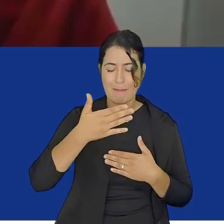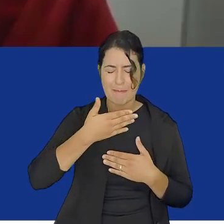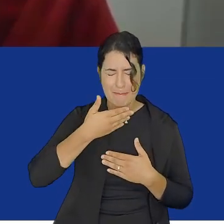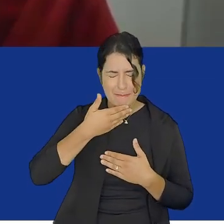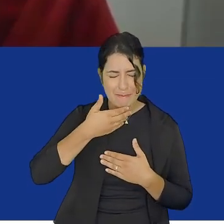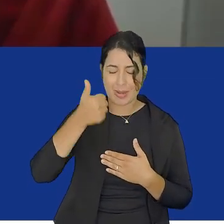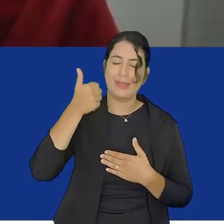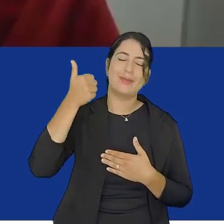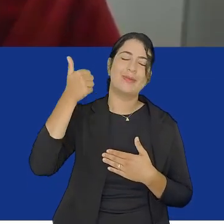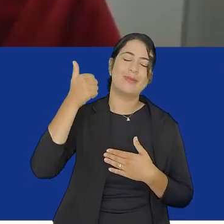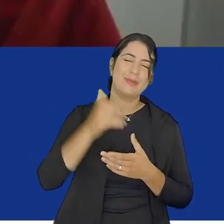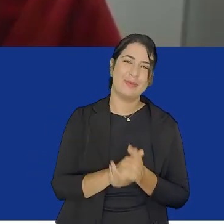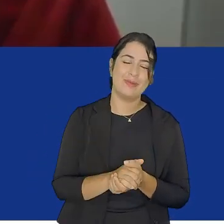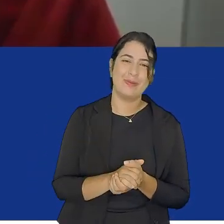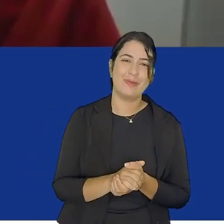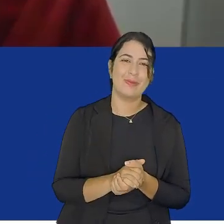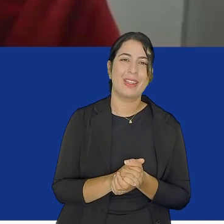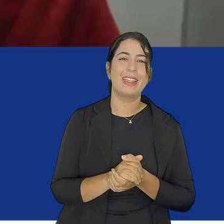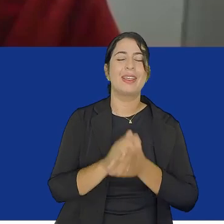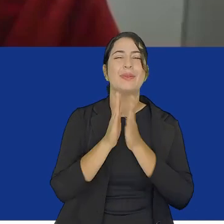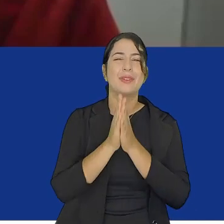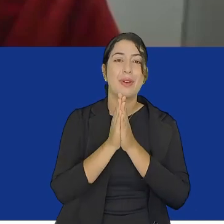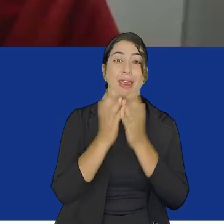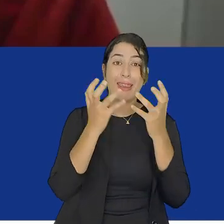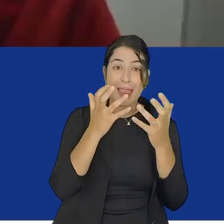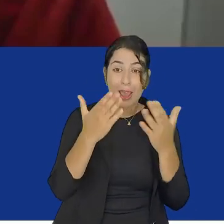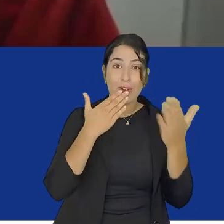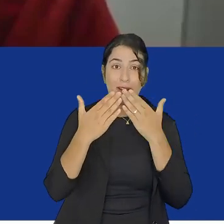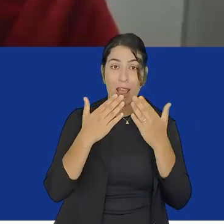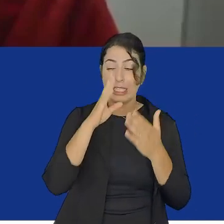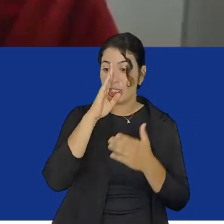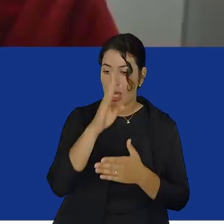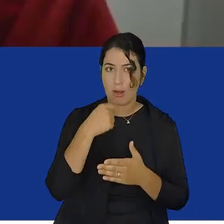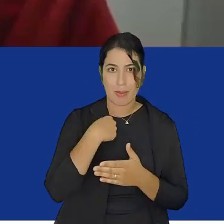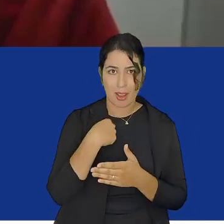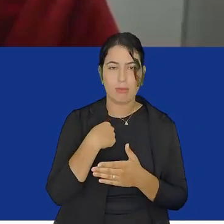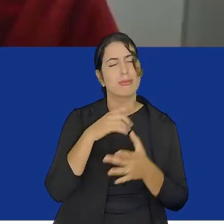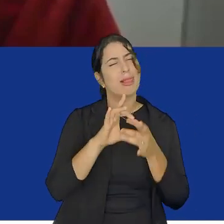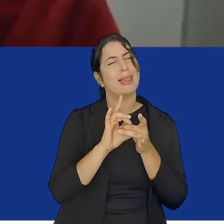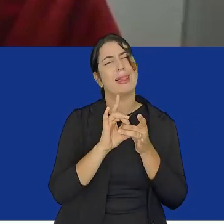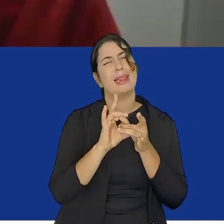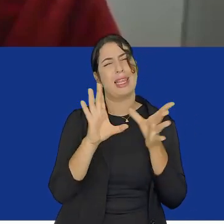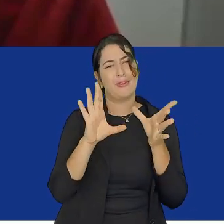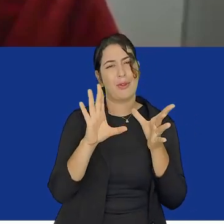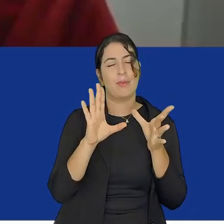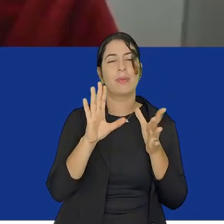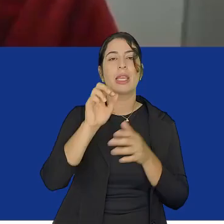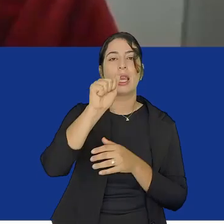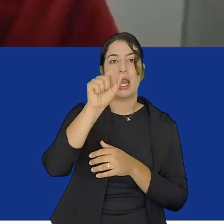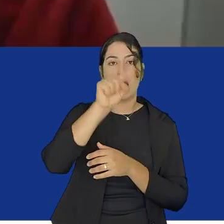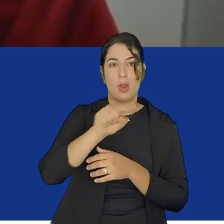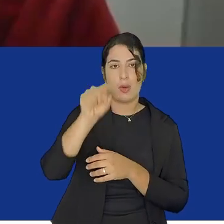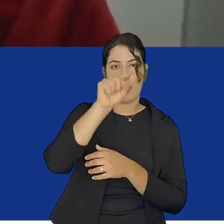essa mensagem final, dizer também, quem quiser continuar essa conversa diretamente comigo, eu estou à disposição. O meu arroba